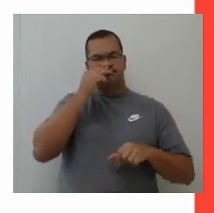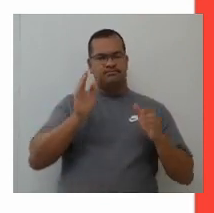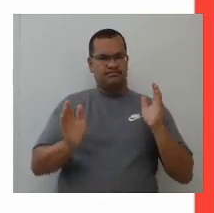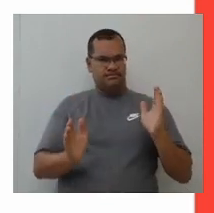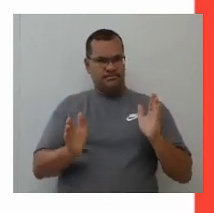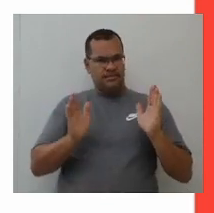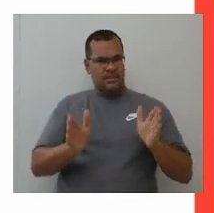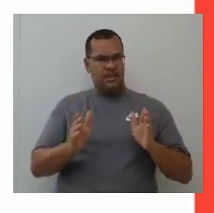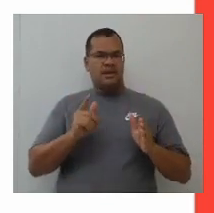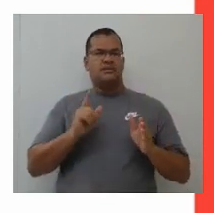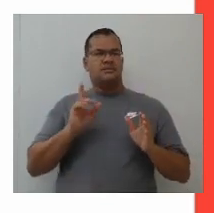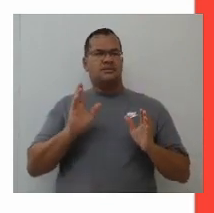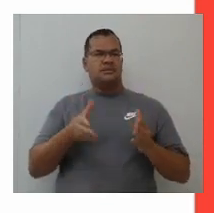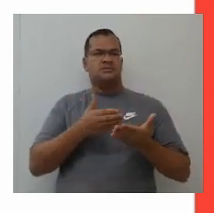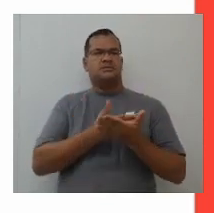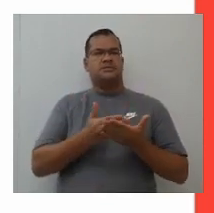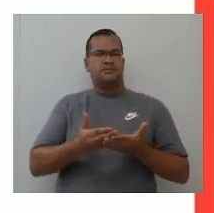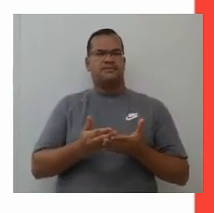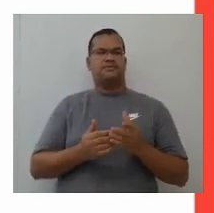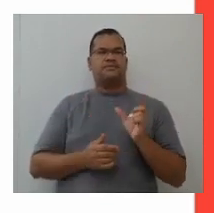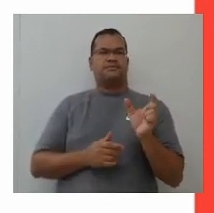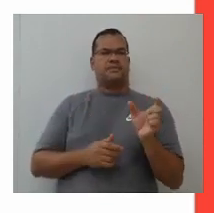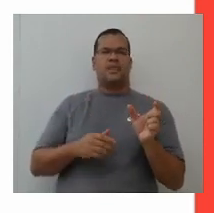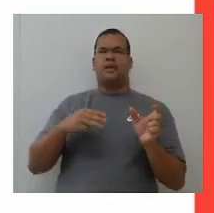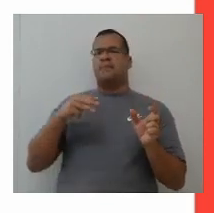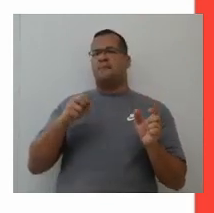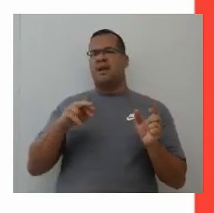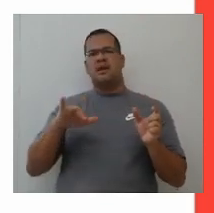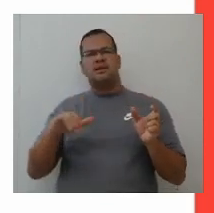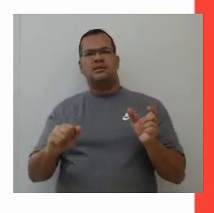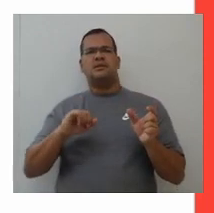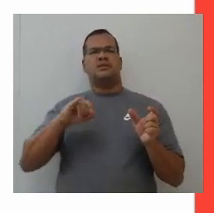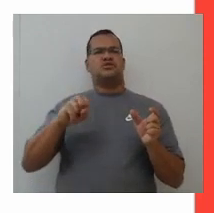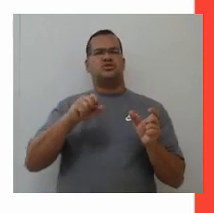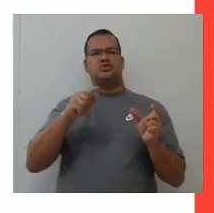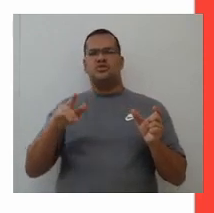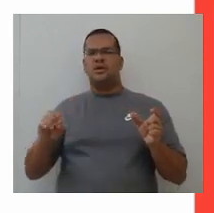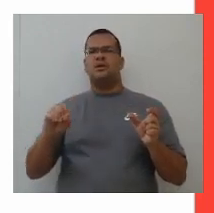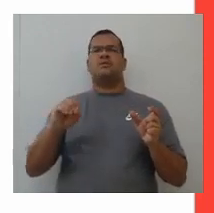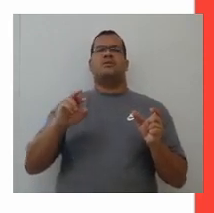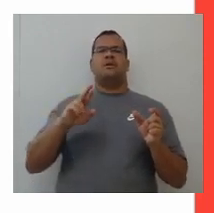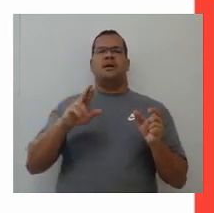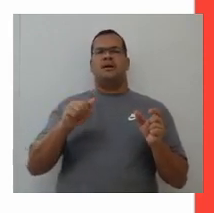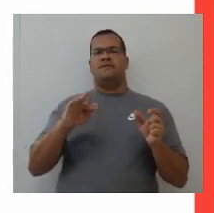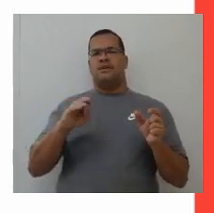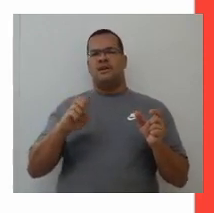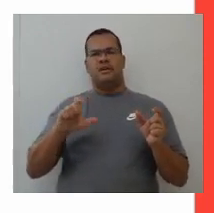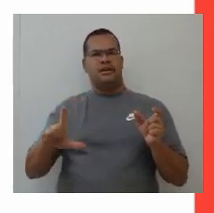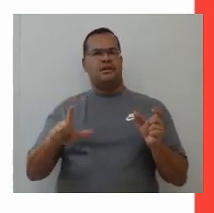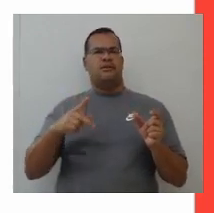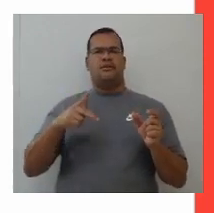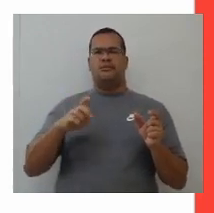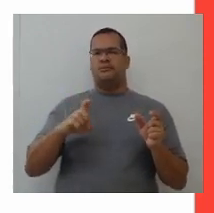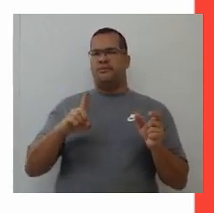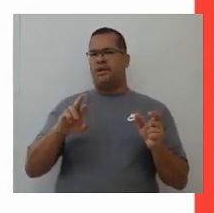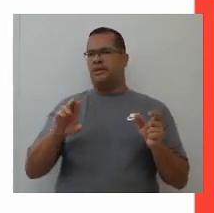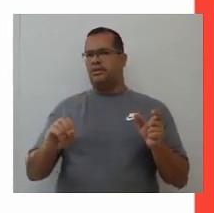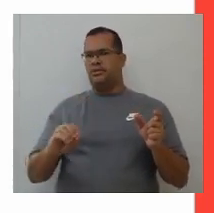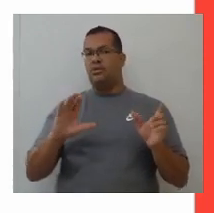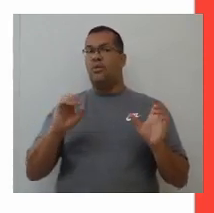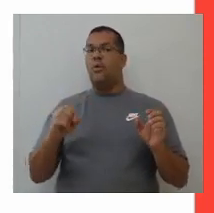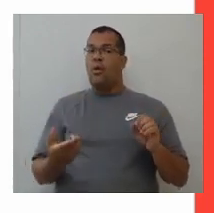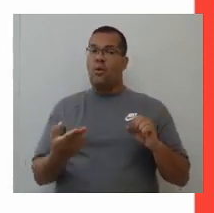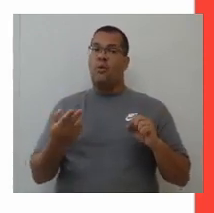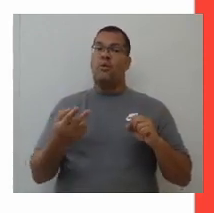é necessário iniciar com o sujeito, Maria, João, Rafael, Pedro, ou o pronome, que a gente acabou de